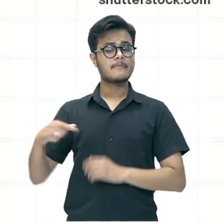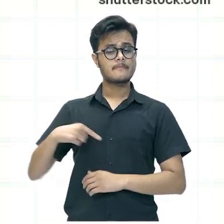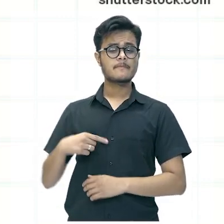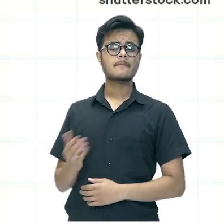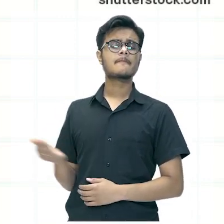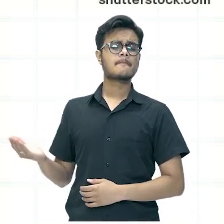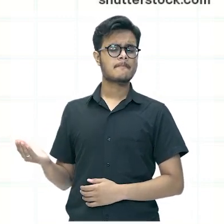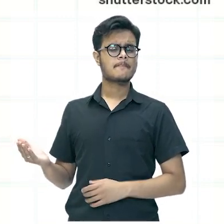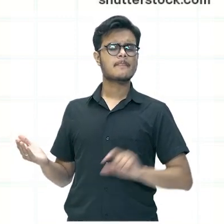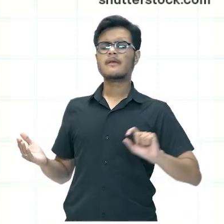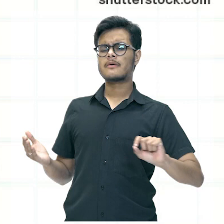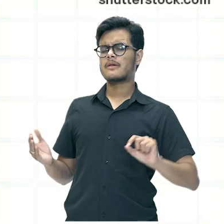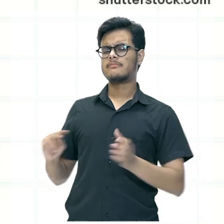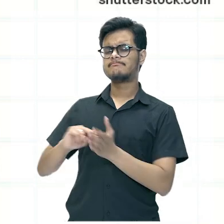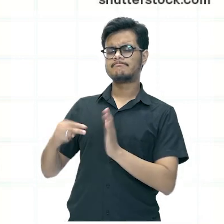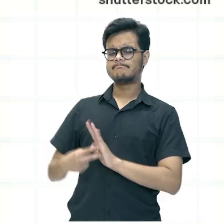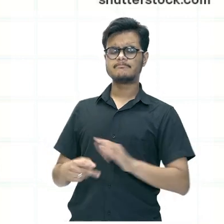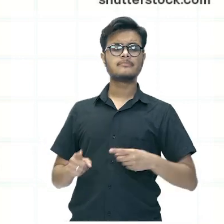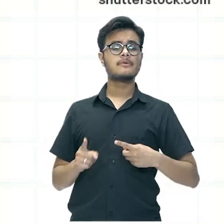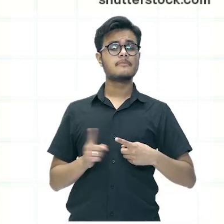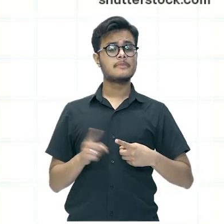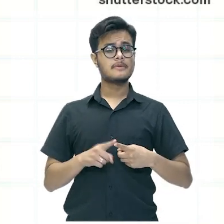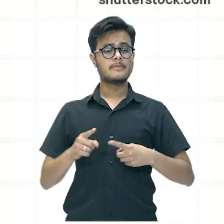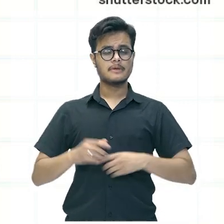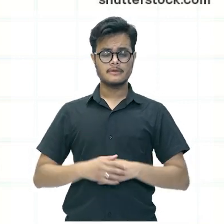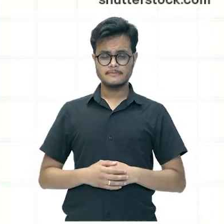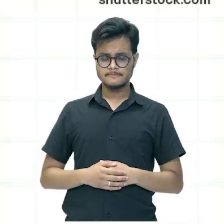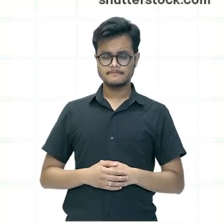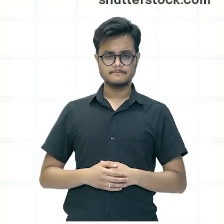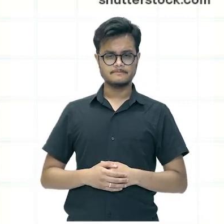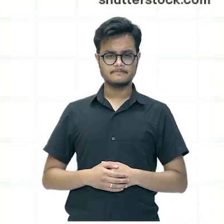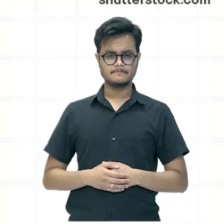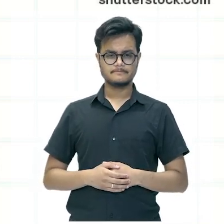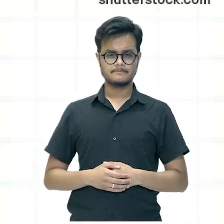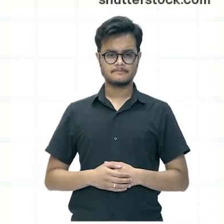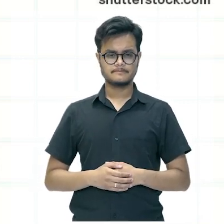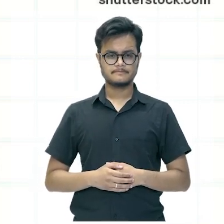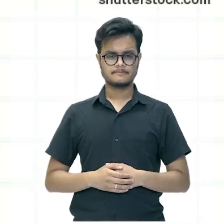sobre esse texto são as seguintes. Vamos ver aqui, então.